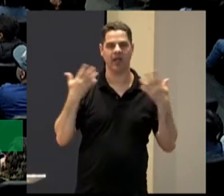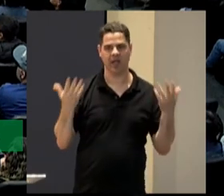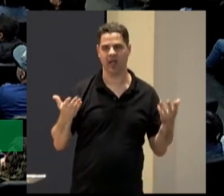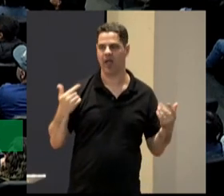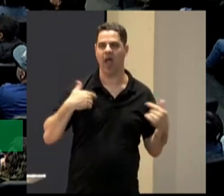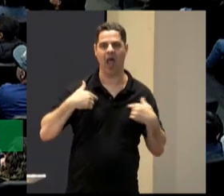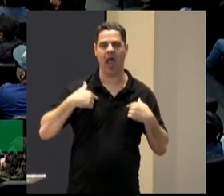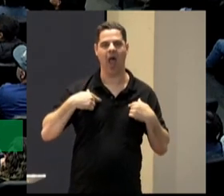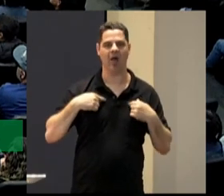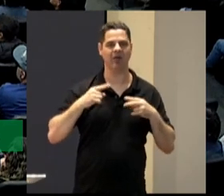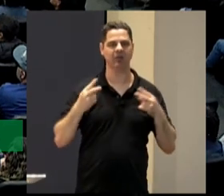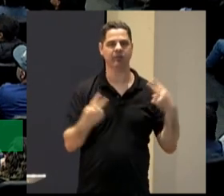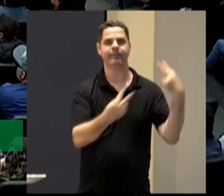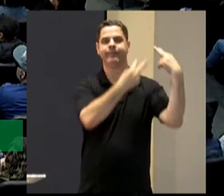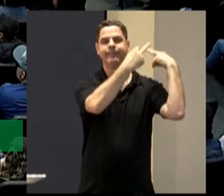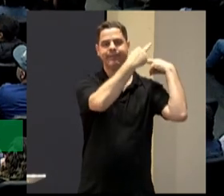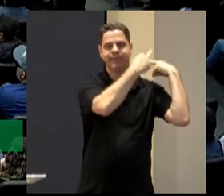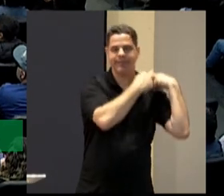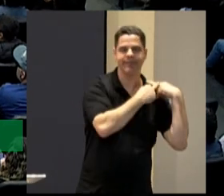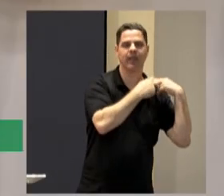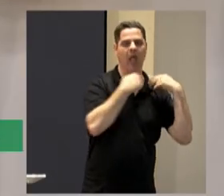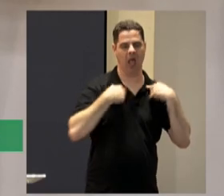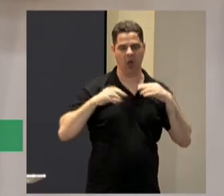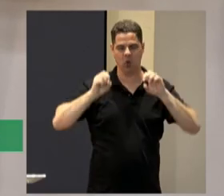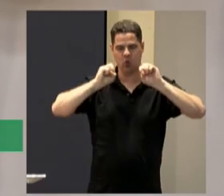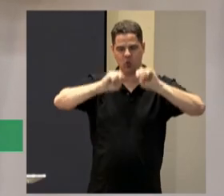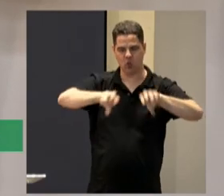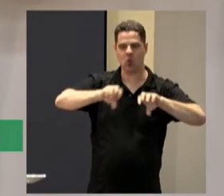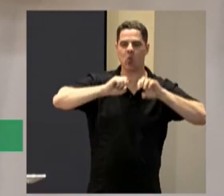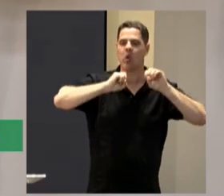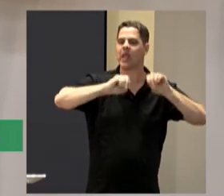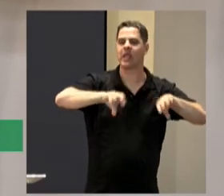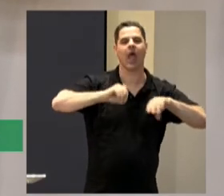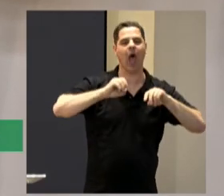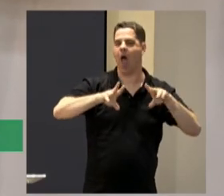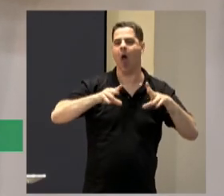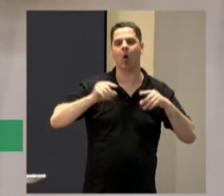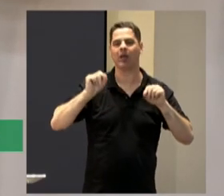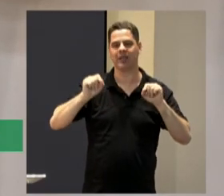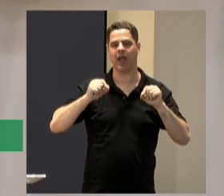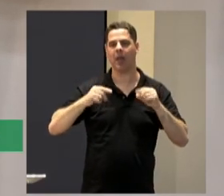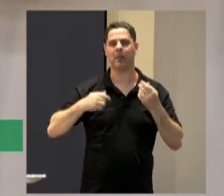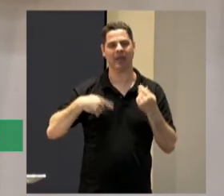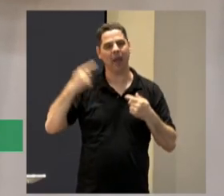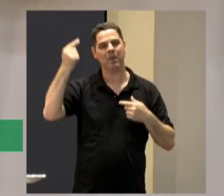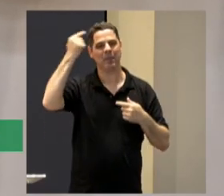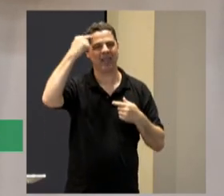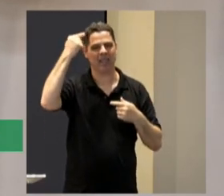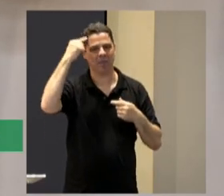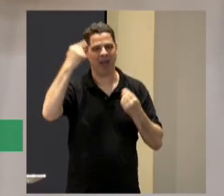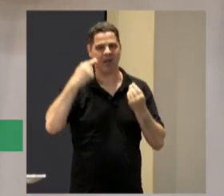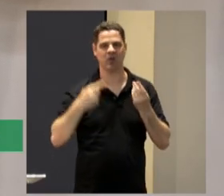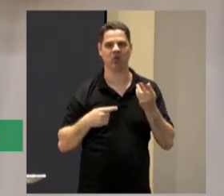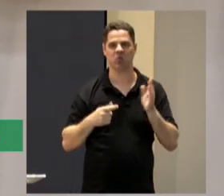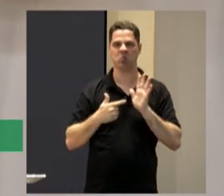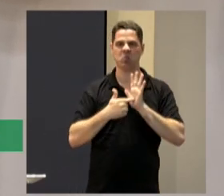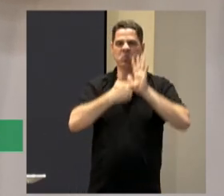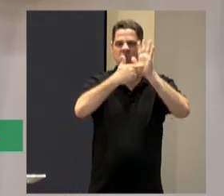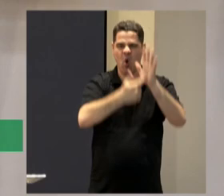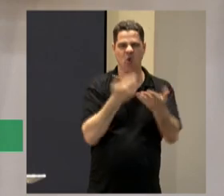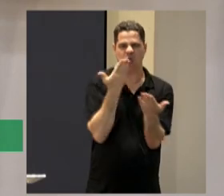Sobre essa função, né, que a gente tem enquanto educador e educadora de ser também um intelectual na escola. Né? Eu acho que é